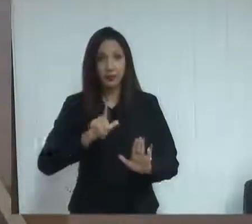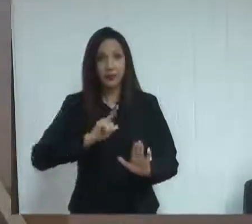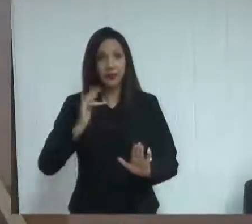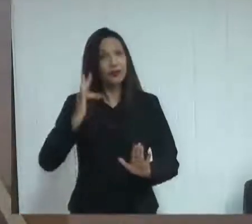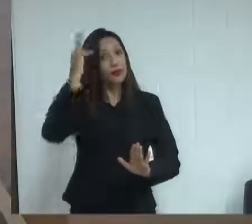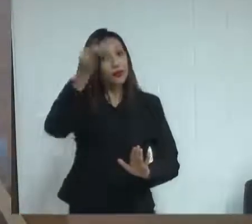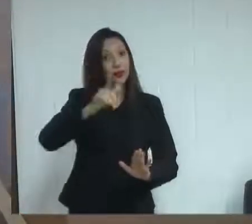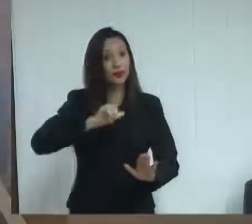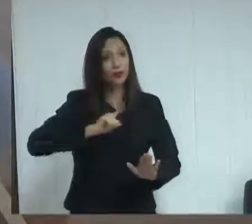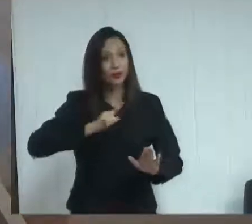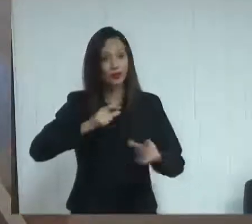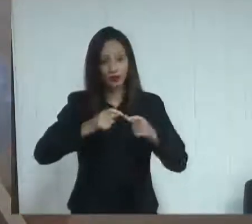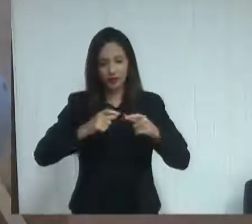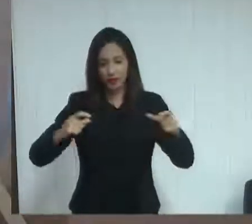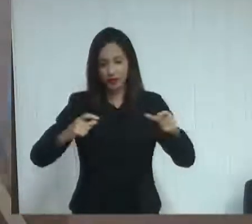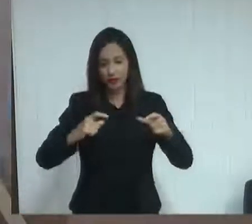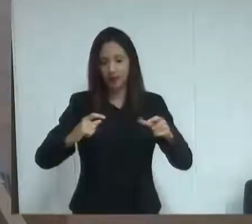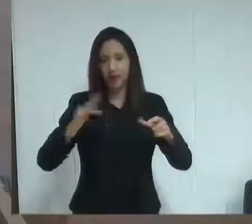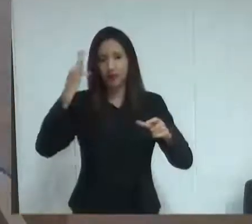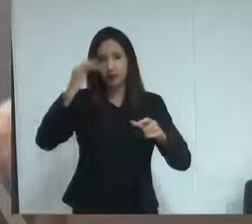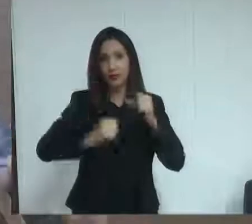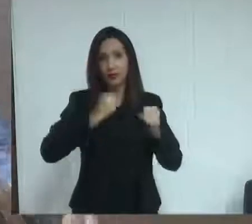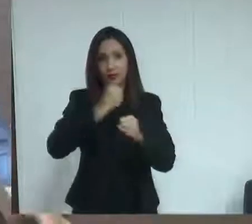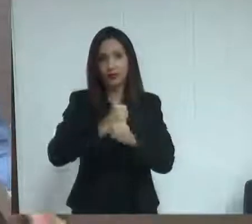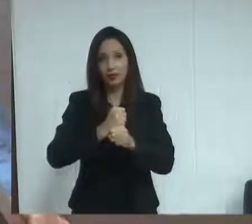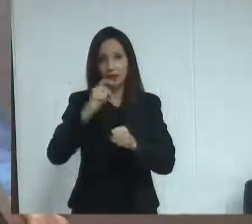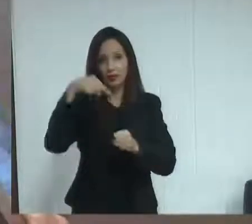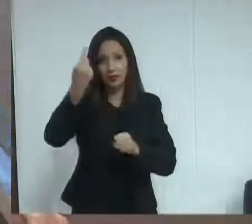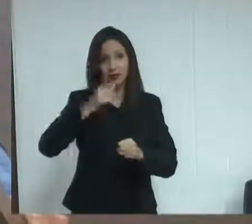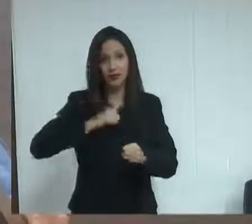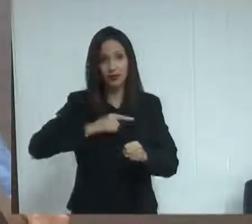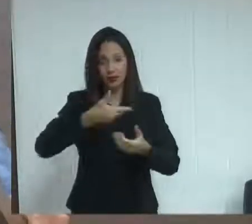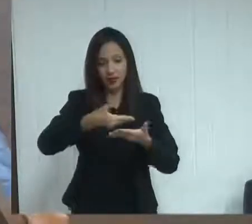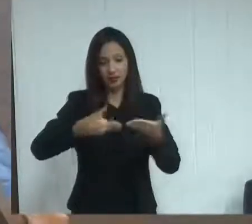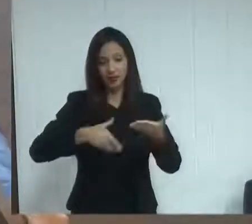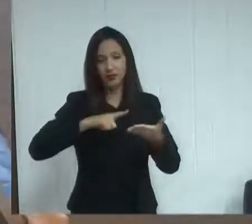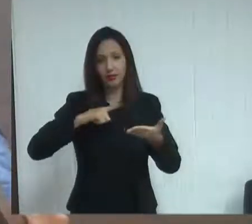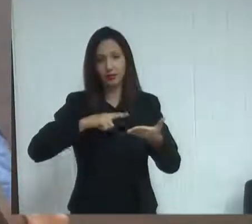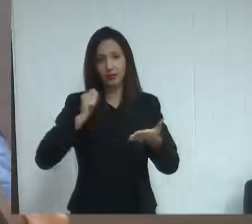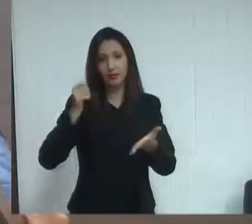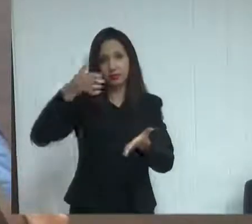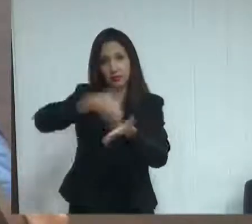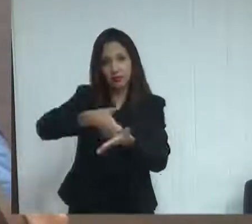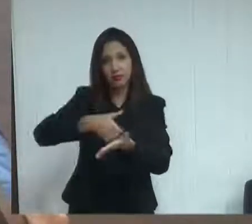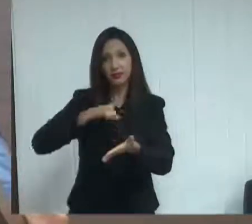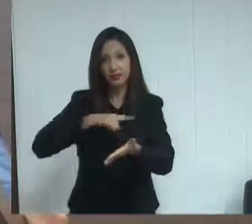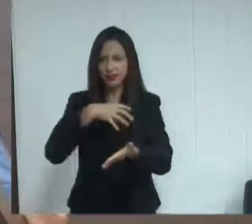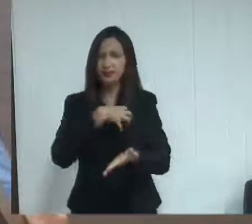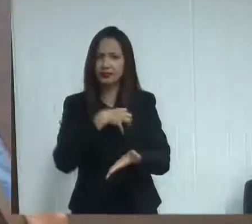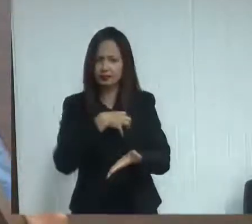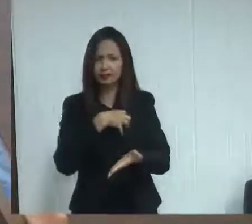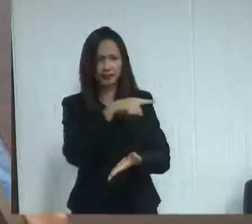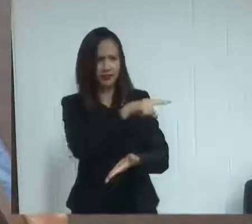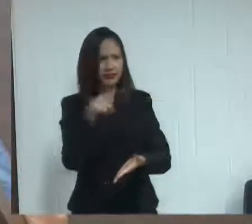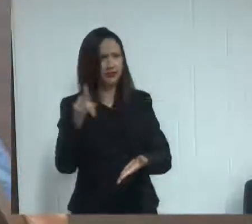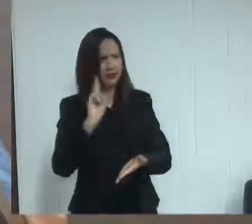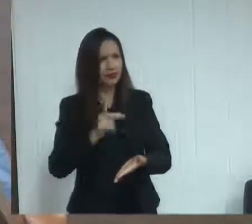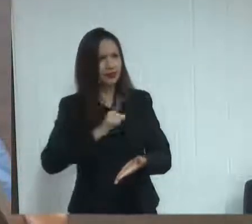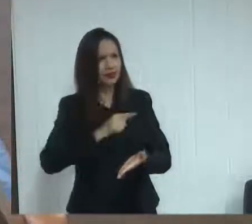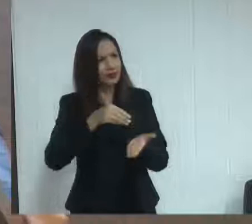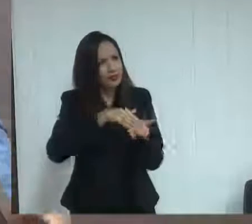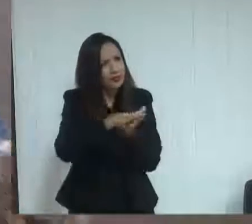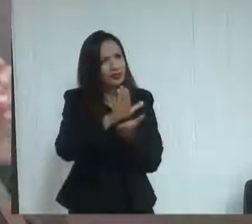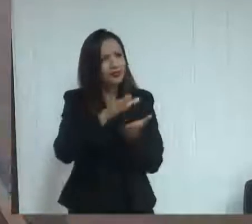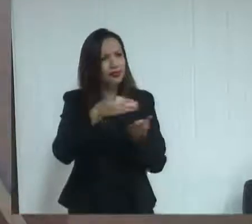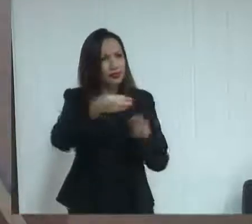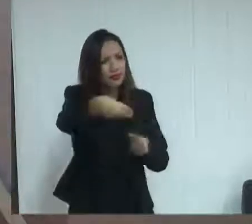lá no talão, no próximo ano, um aumento descrito lá para quem quiser fazer o pagamento da forma que normalmente é feito do IPTU, tanto